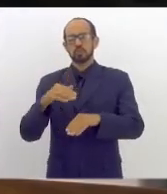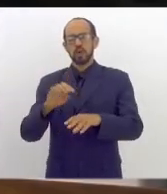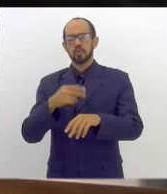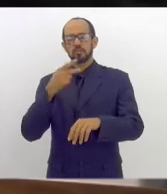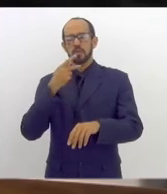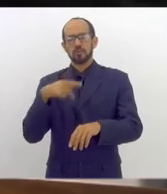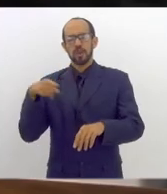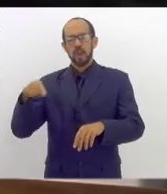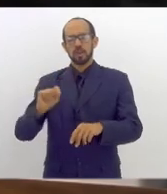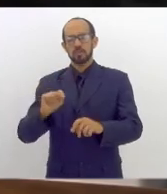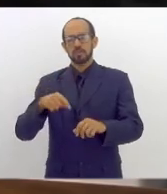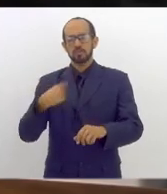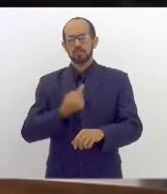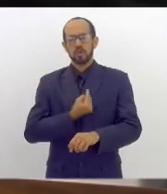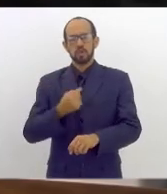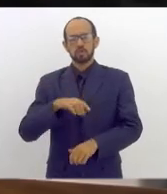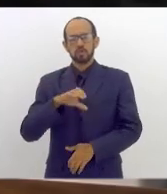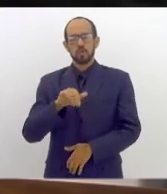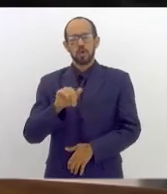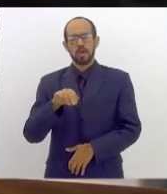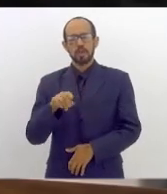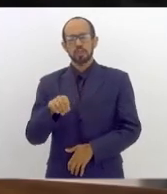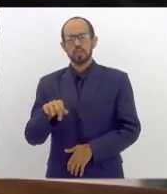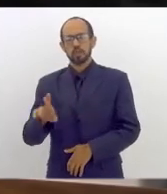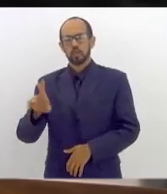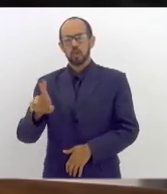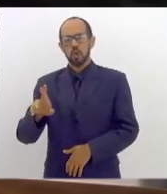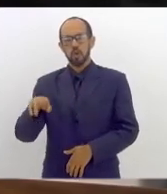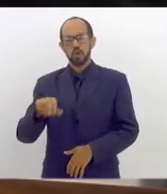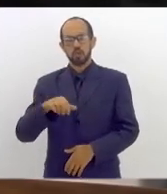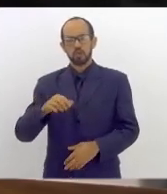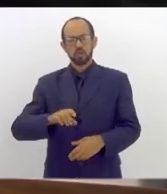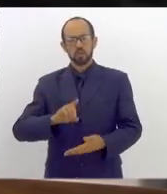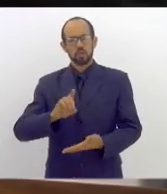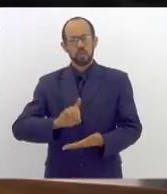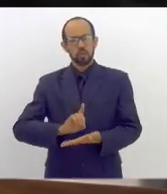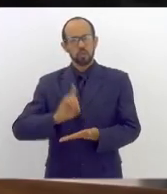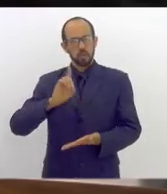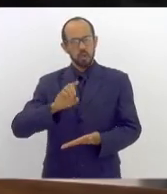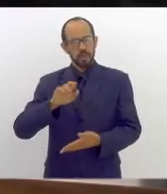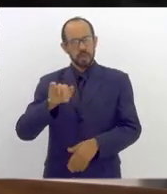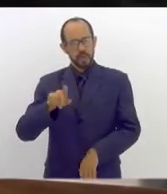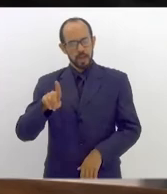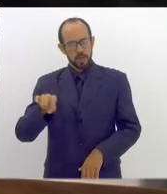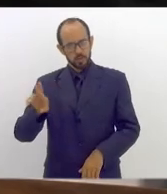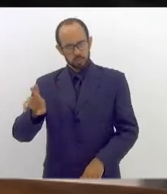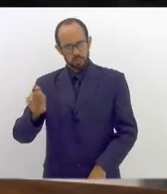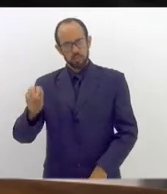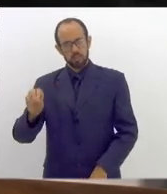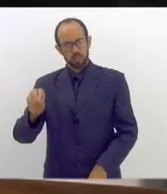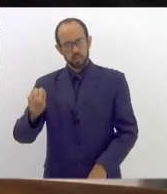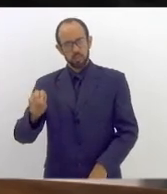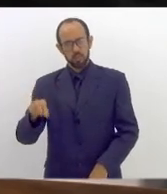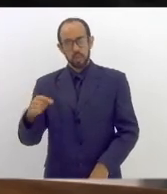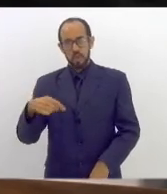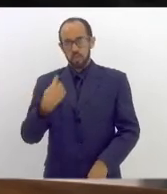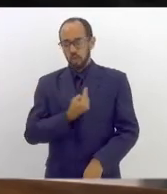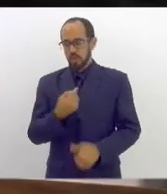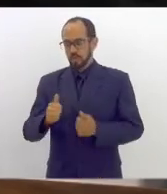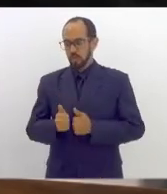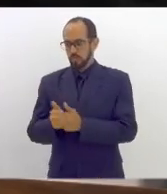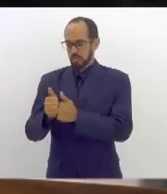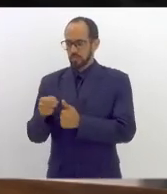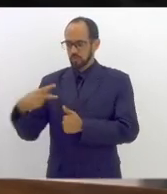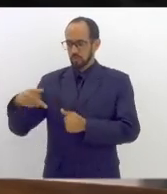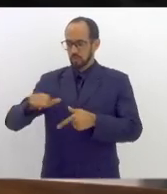corredor geral da justiça do Ricardo Cardoso a gente acompanha seu trabalho observa a sua